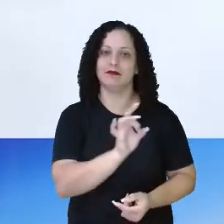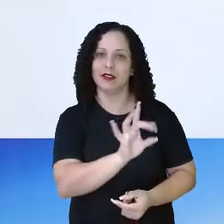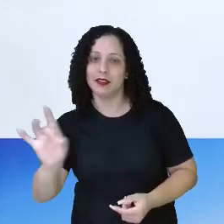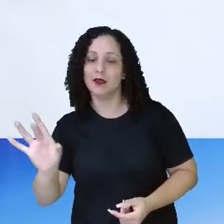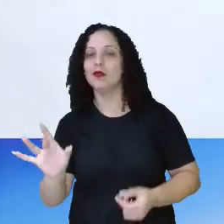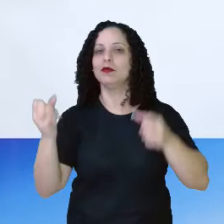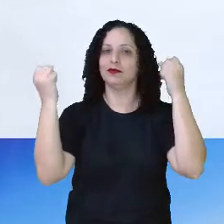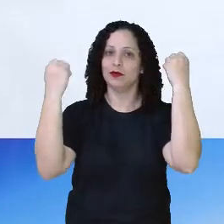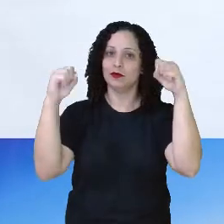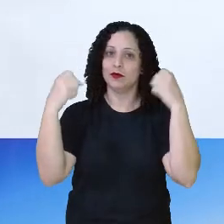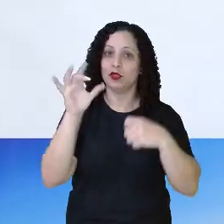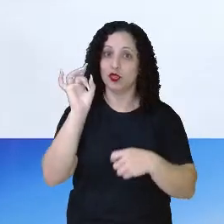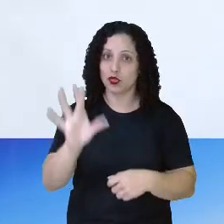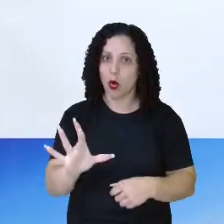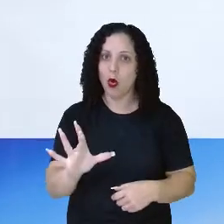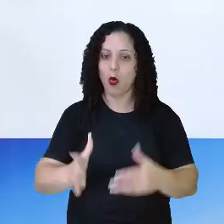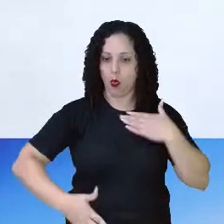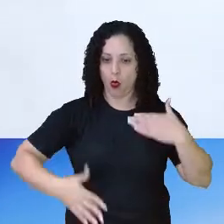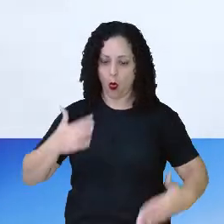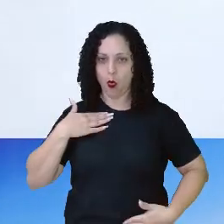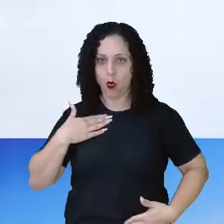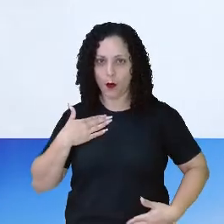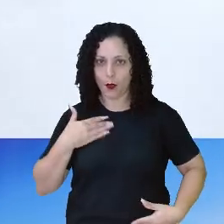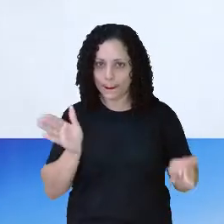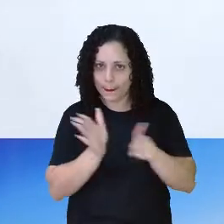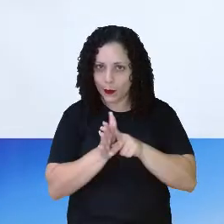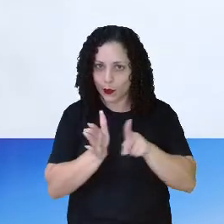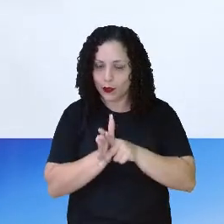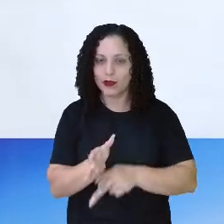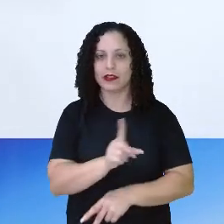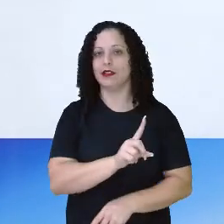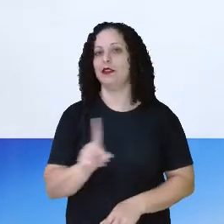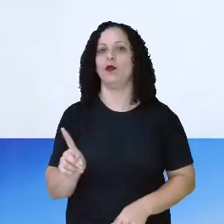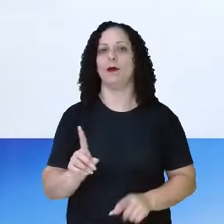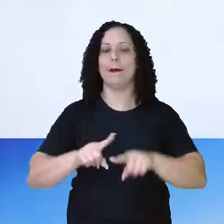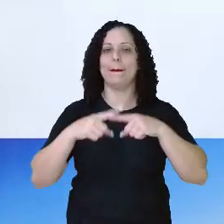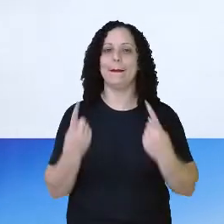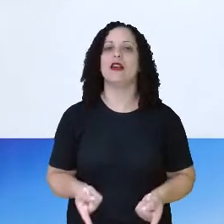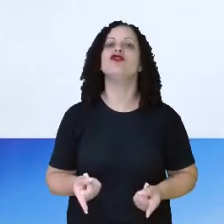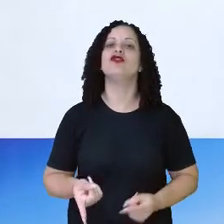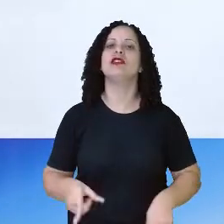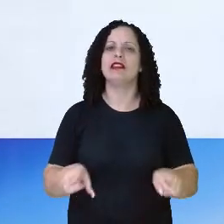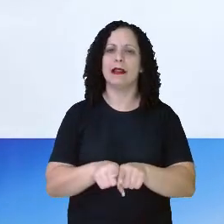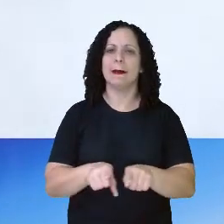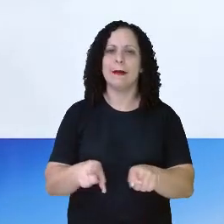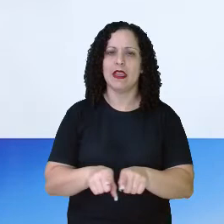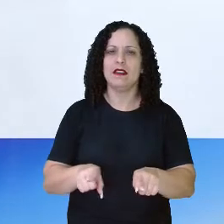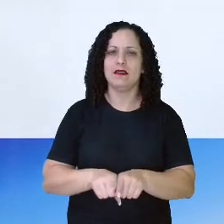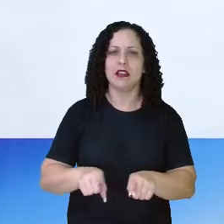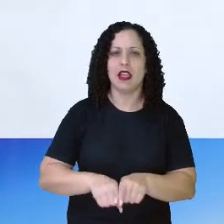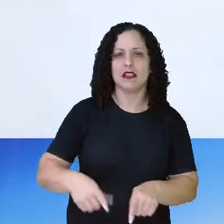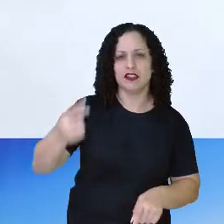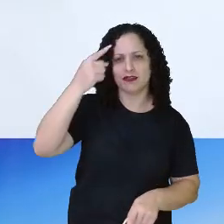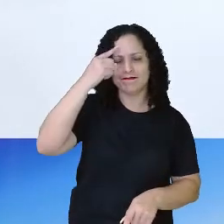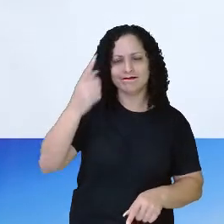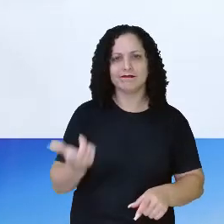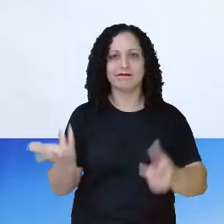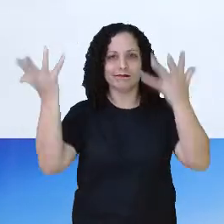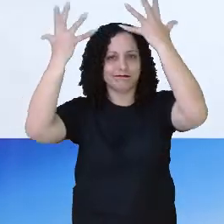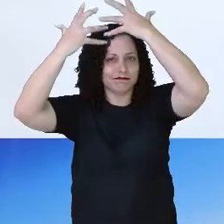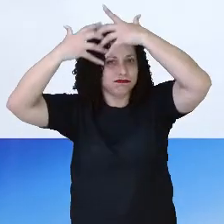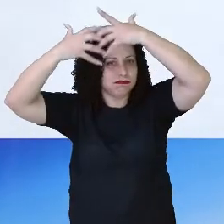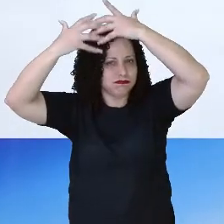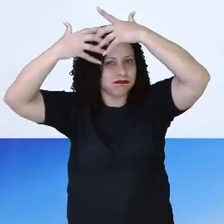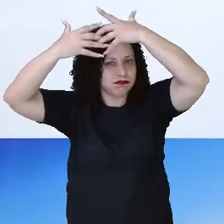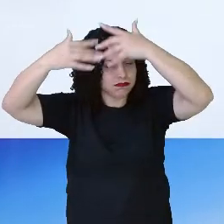vamos trabalhar apenas o corpo, não é? Trabalha-se também essas funções cognitivas e há